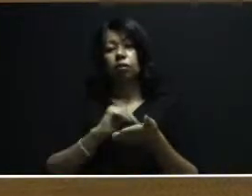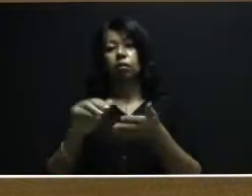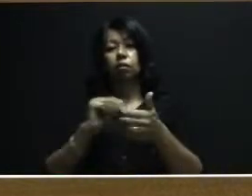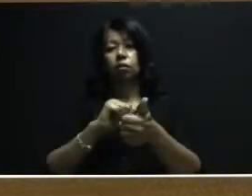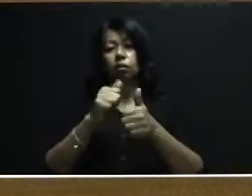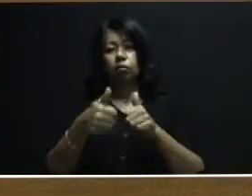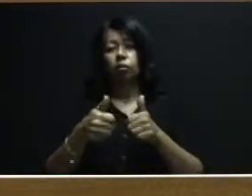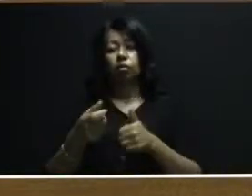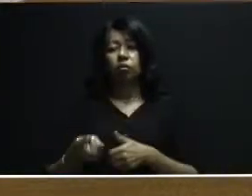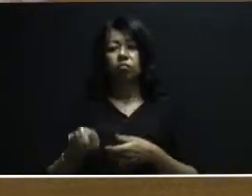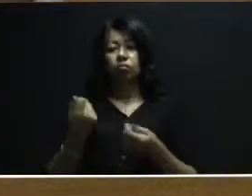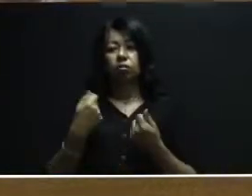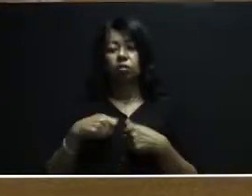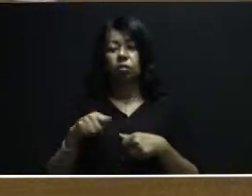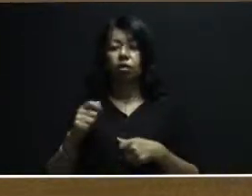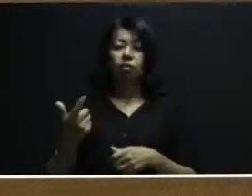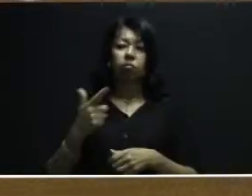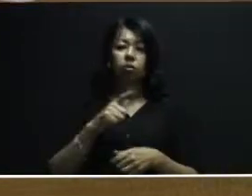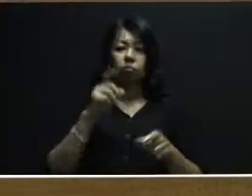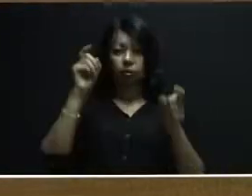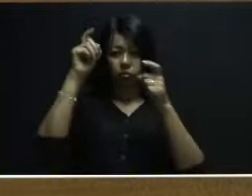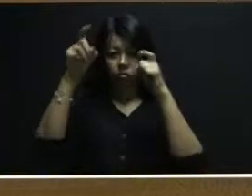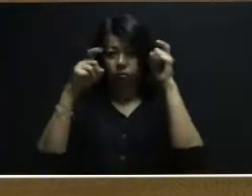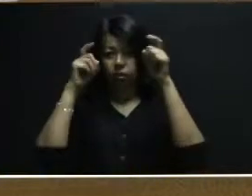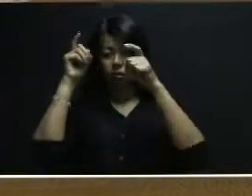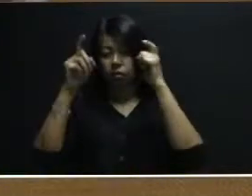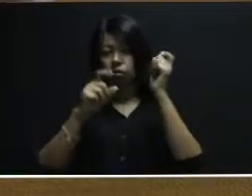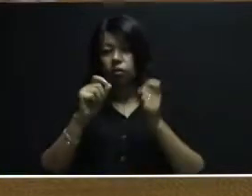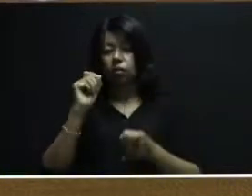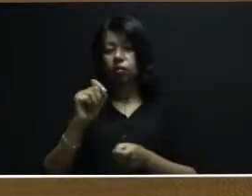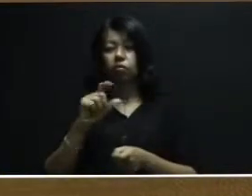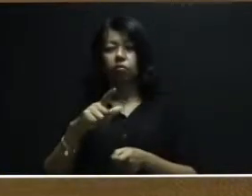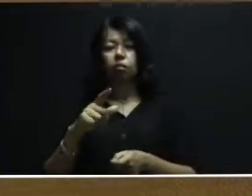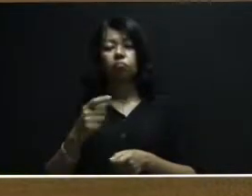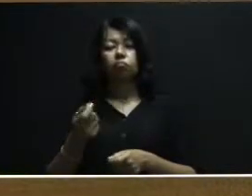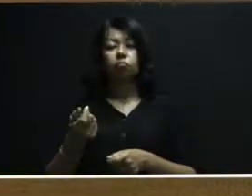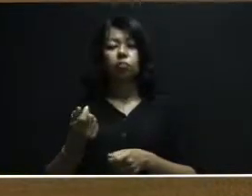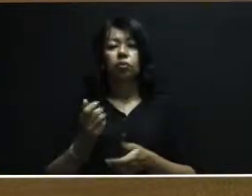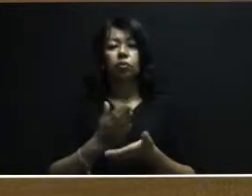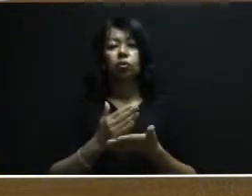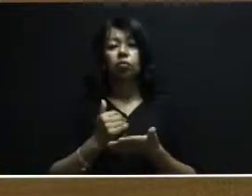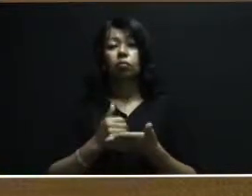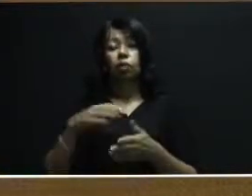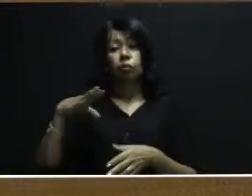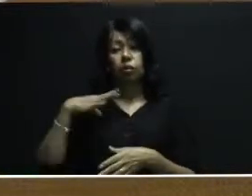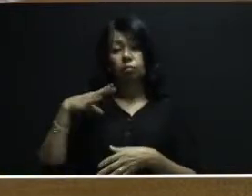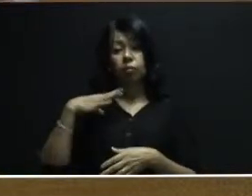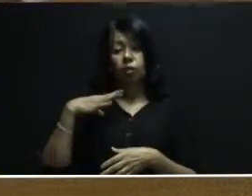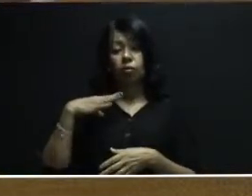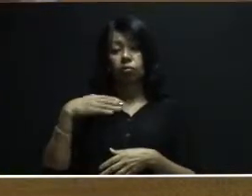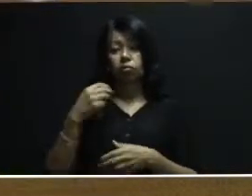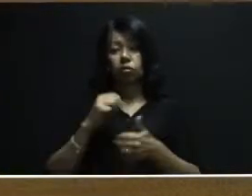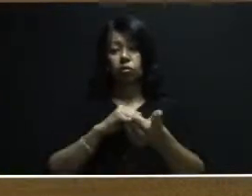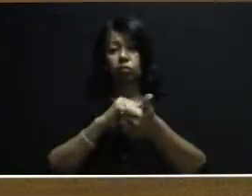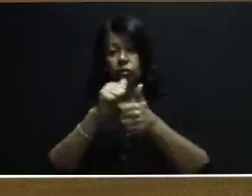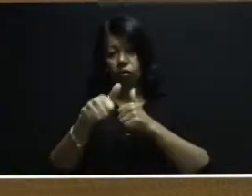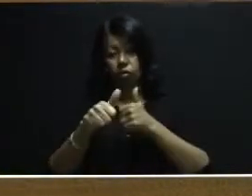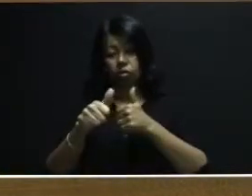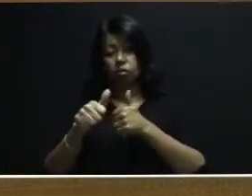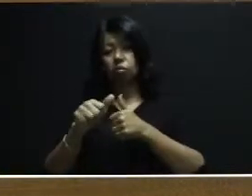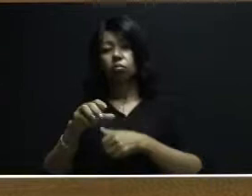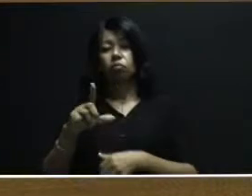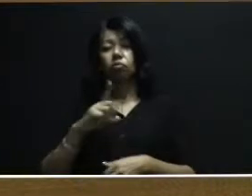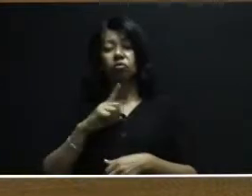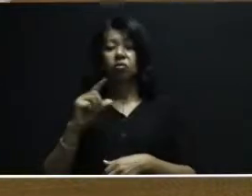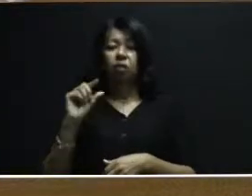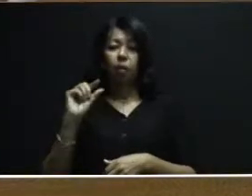o que nos causa muita preocupação é que, no tempo da Divisão Municipal de Esportes, onde que nós tínhamos